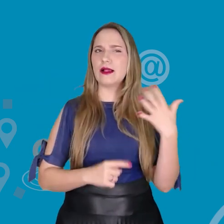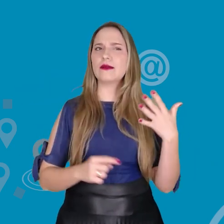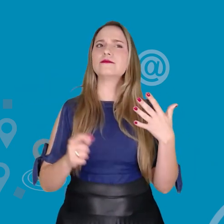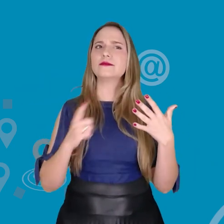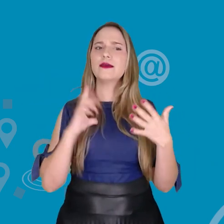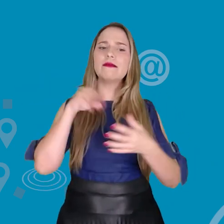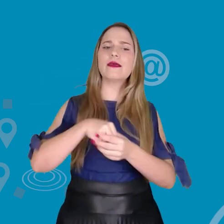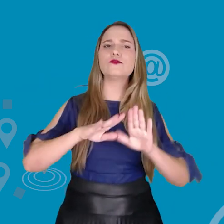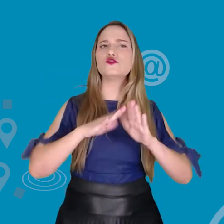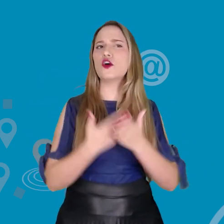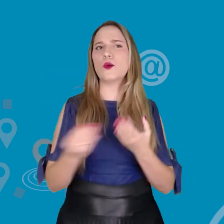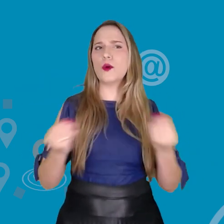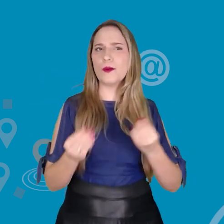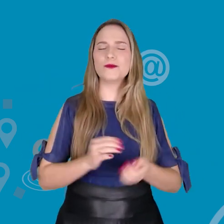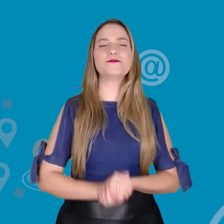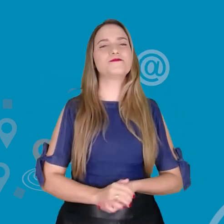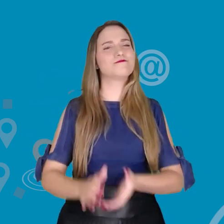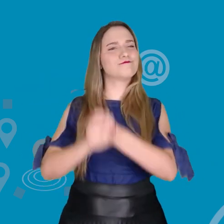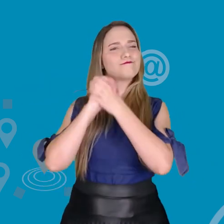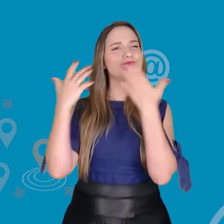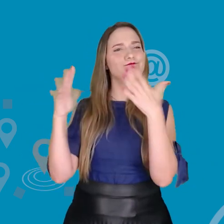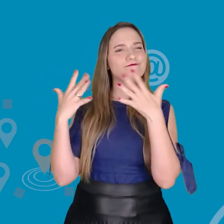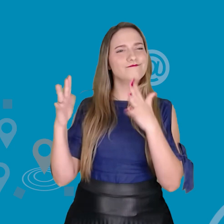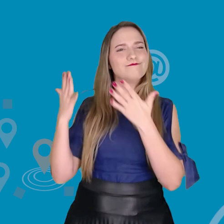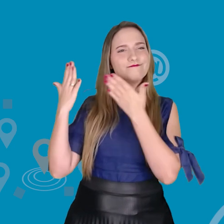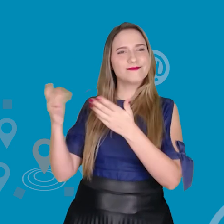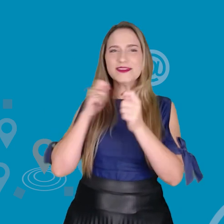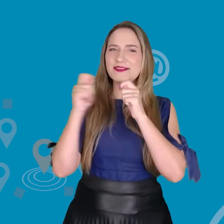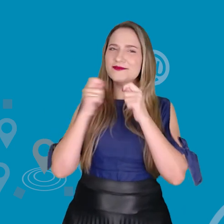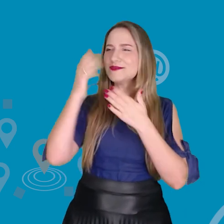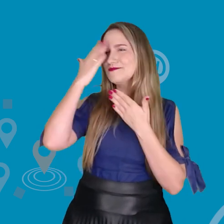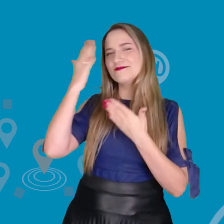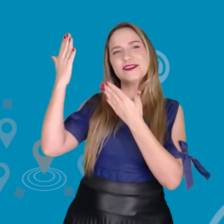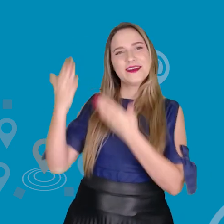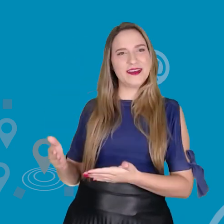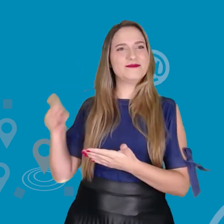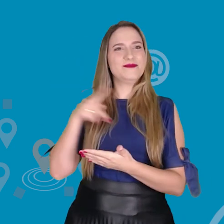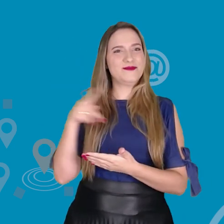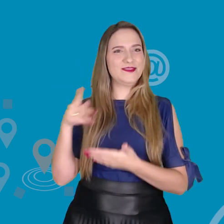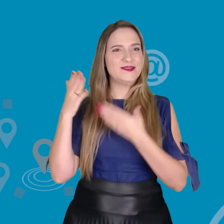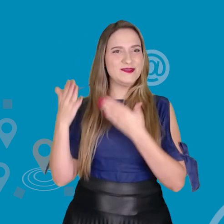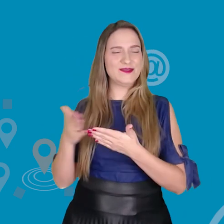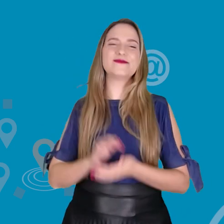de desenvolvê-la na escola. Ai, parabéns pela entrevista.